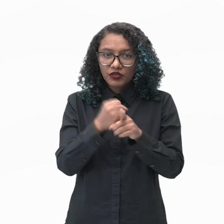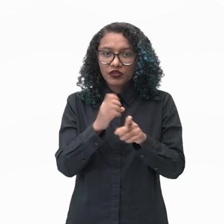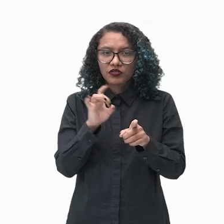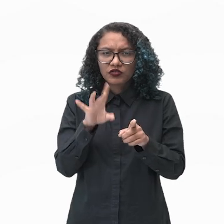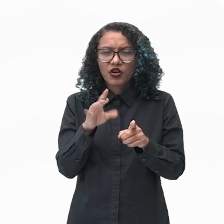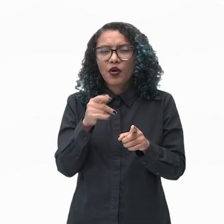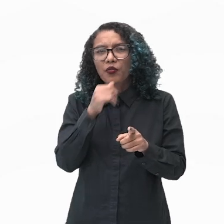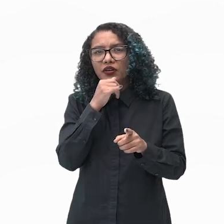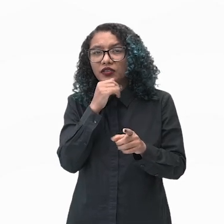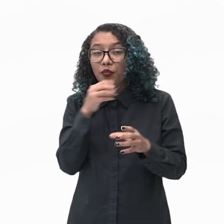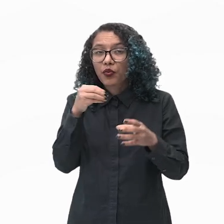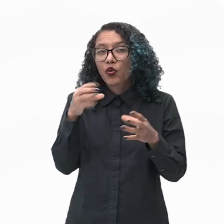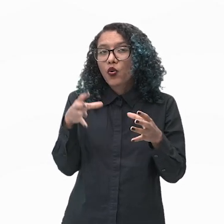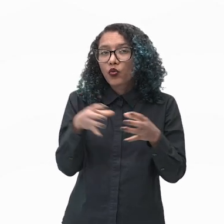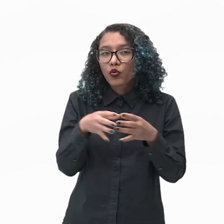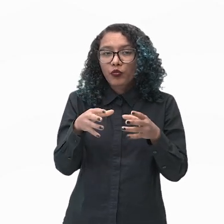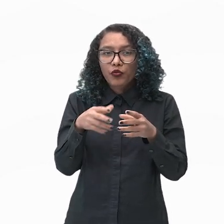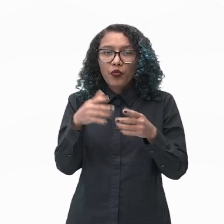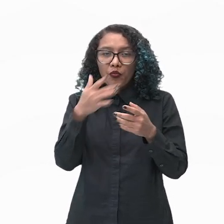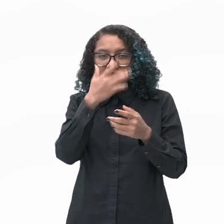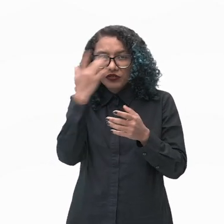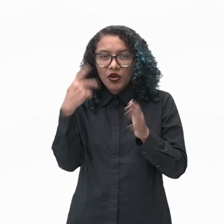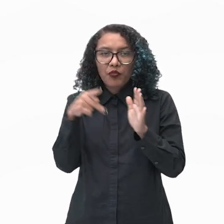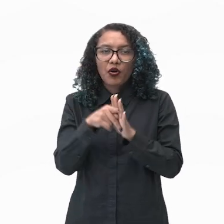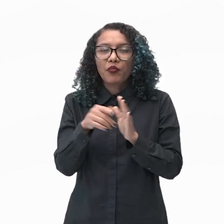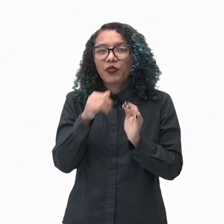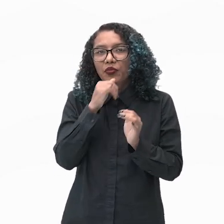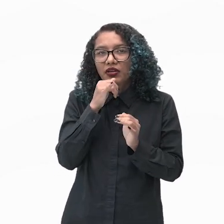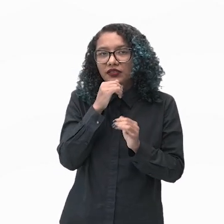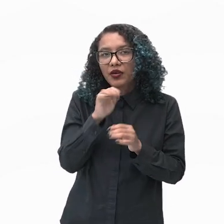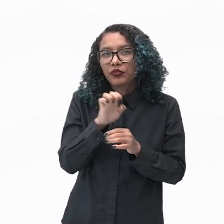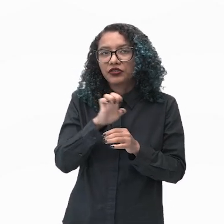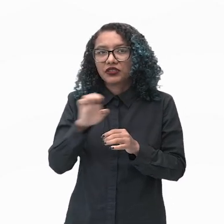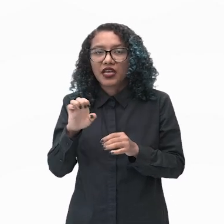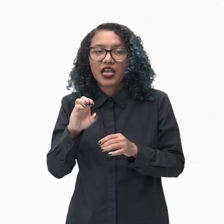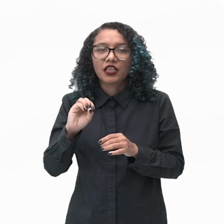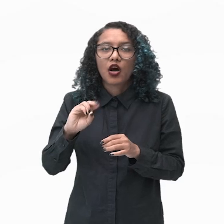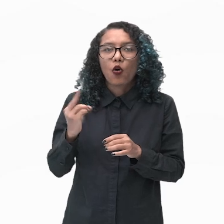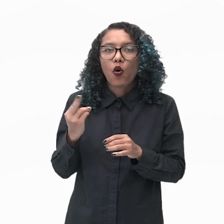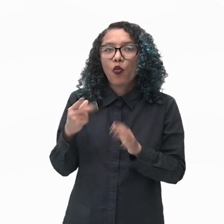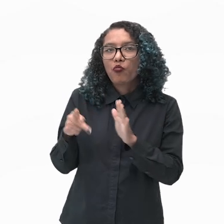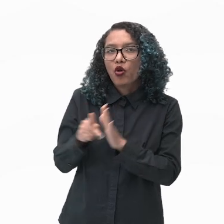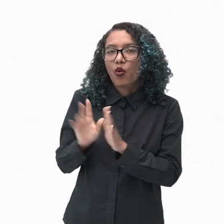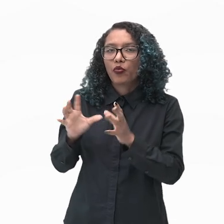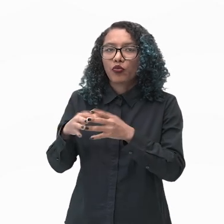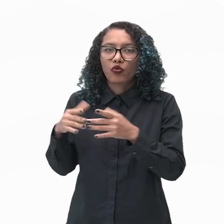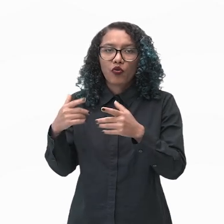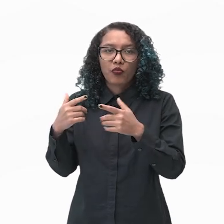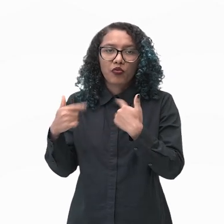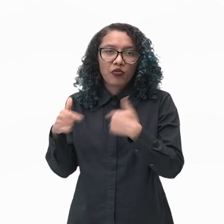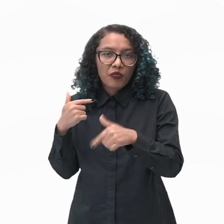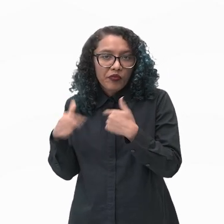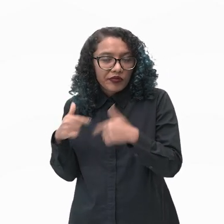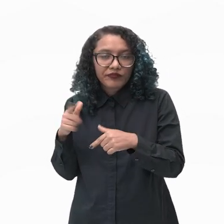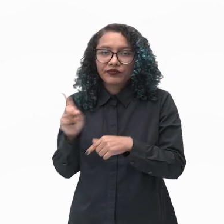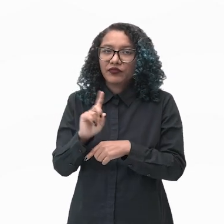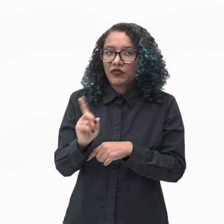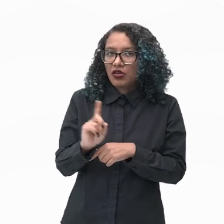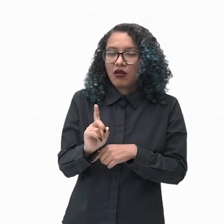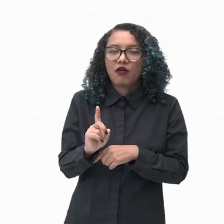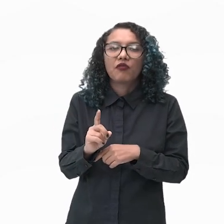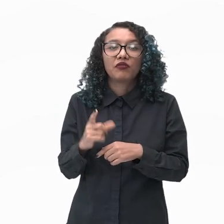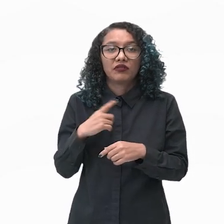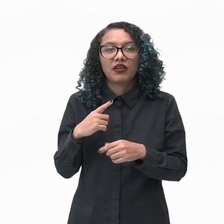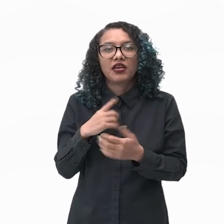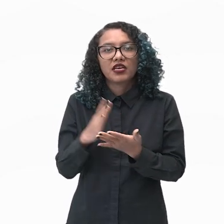de pessoas de esquerda, como a gente fala, ou da classe trabalhadora, tá? A gente vai ver no decorrer dessa aula que existem alguns